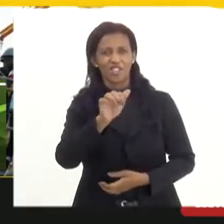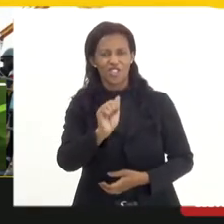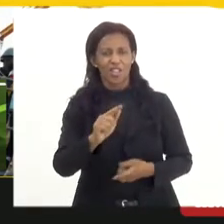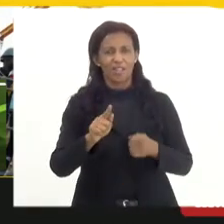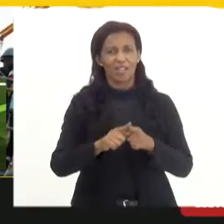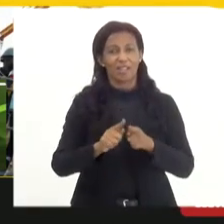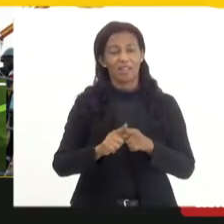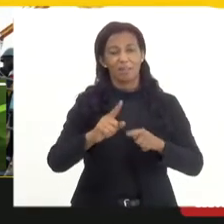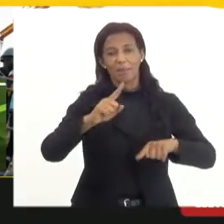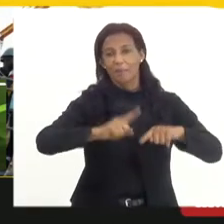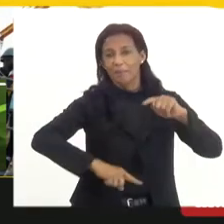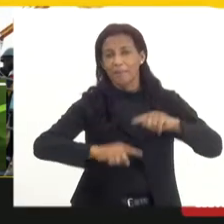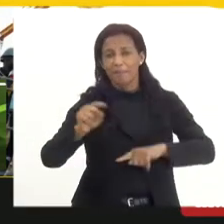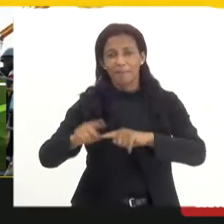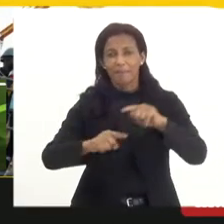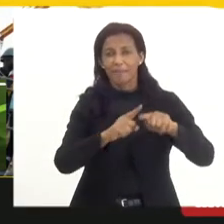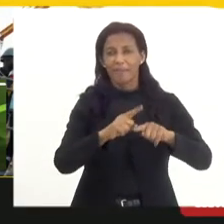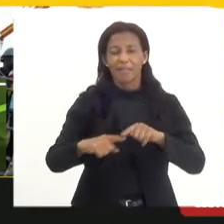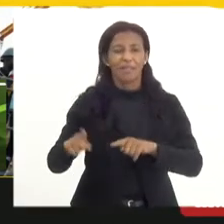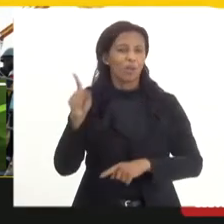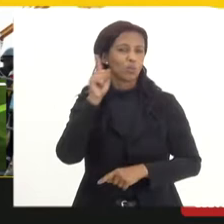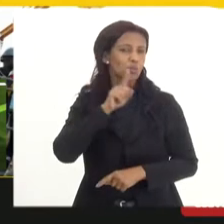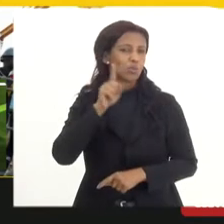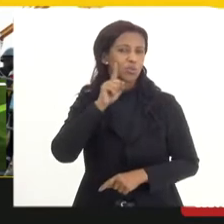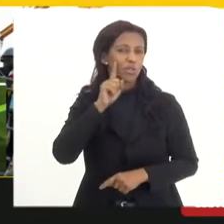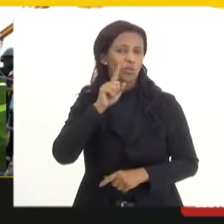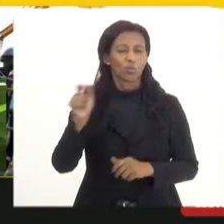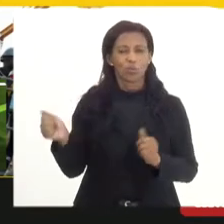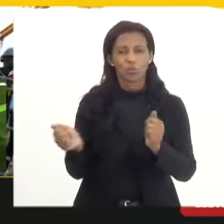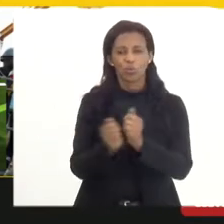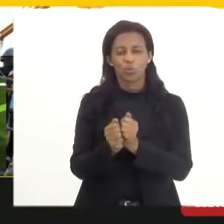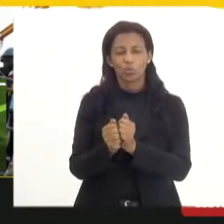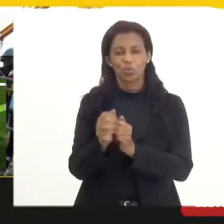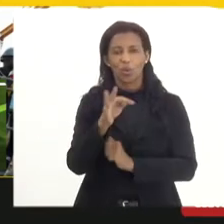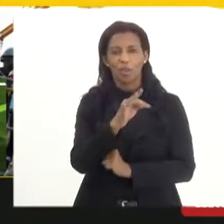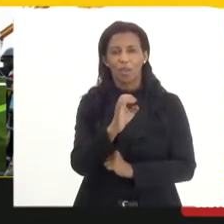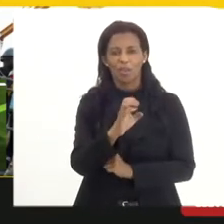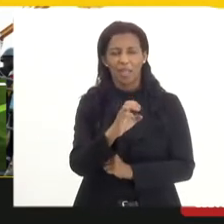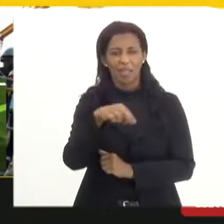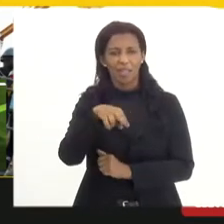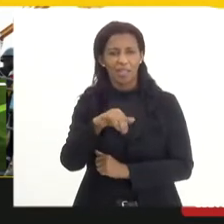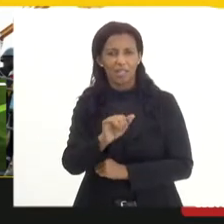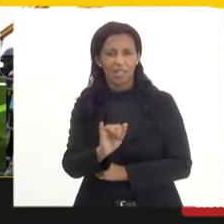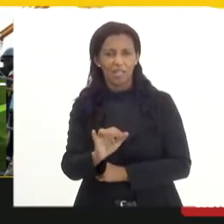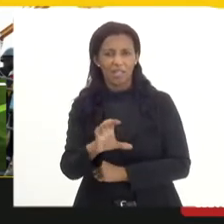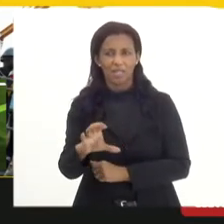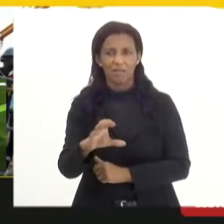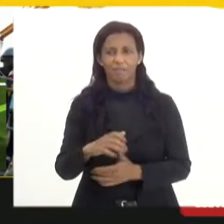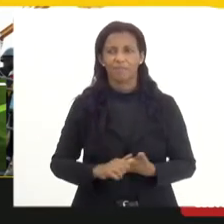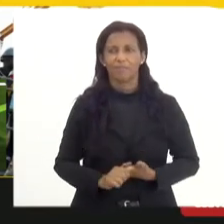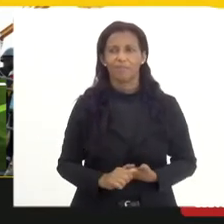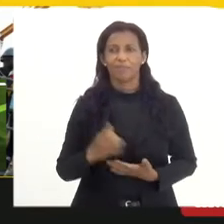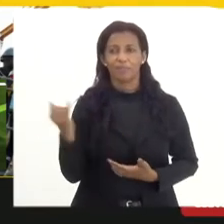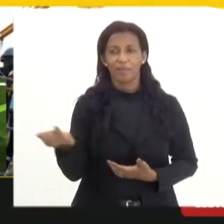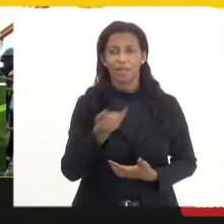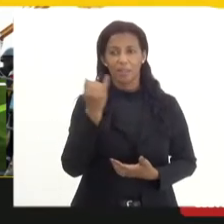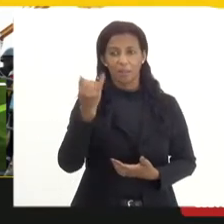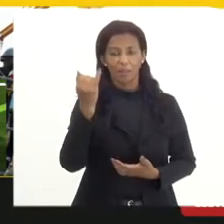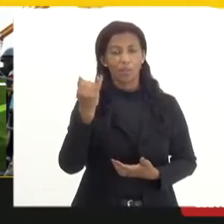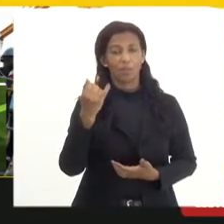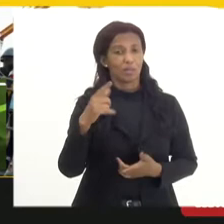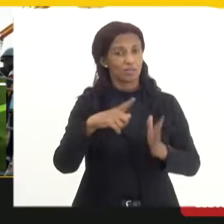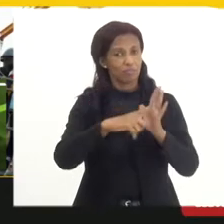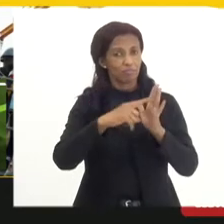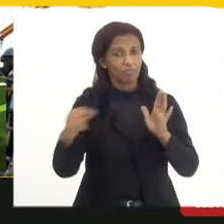peças para o projeto Appomattox, nos Estados Unidos, junto com a Technip FMC. Importante destacar que